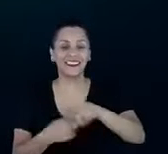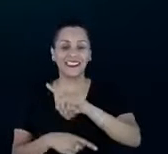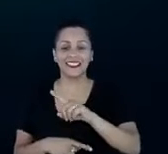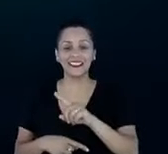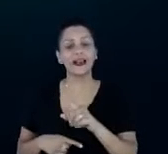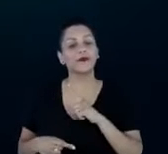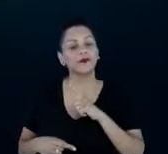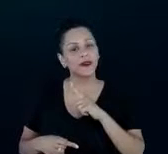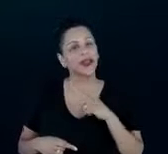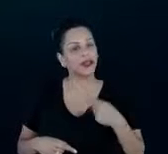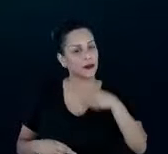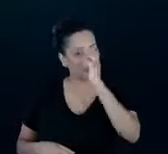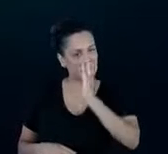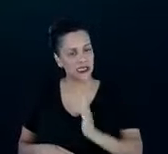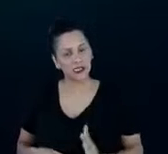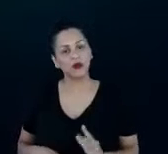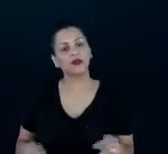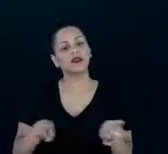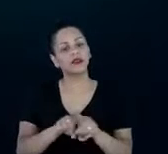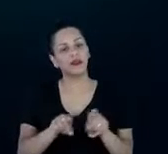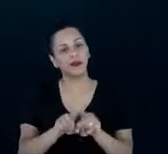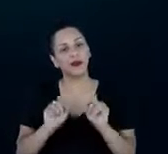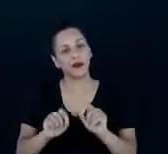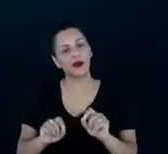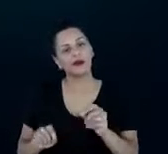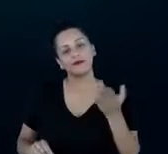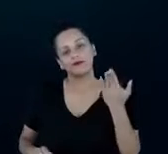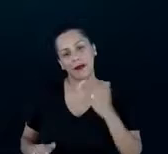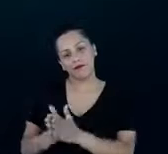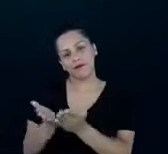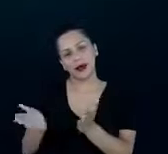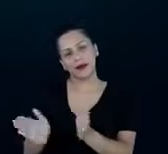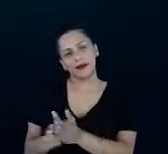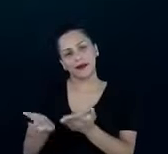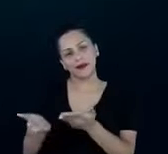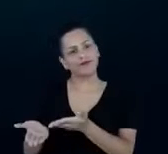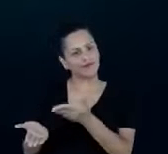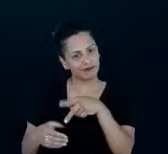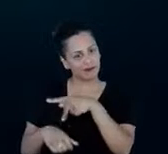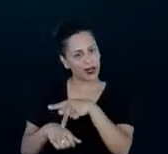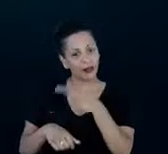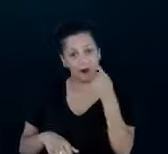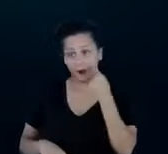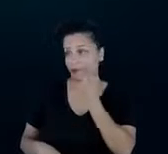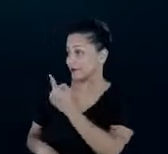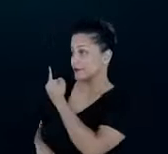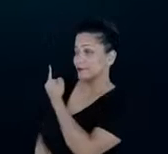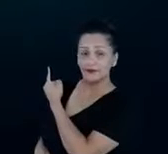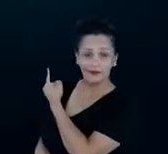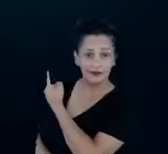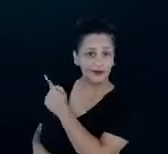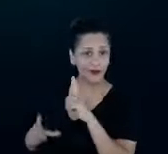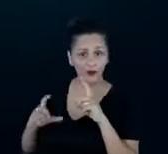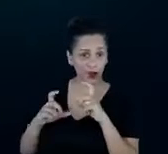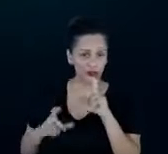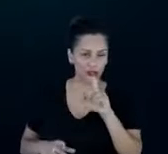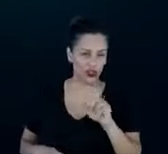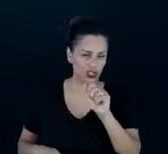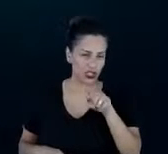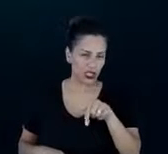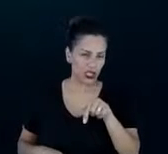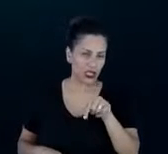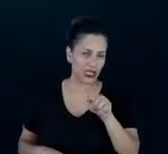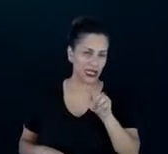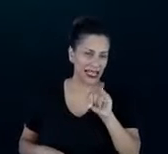aplicáveis para o Brasil como eu falei era um país muito pobre dá para ver aqui a foto da cidade de Xangai entre os anos 40 e